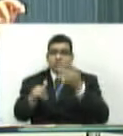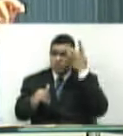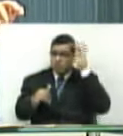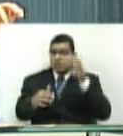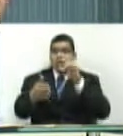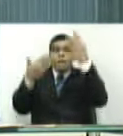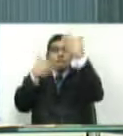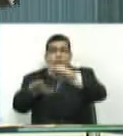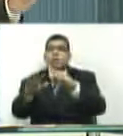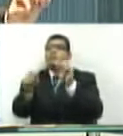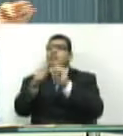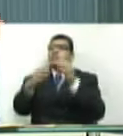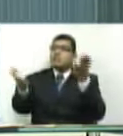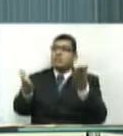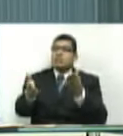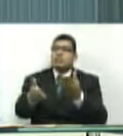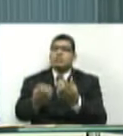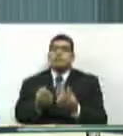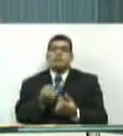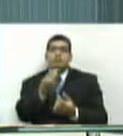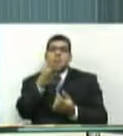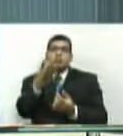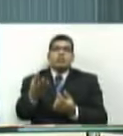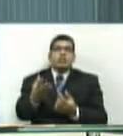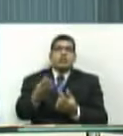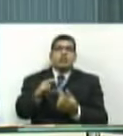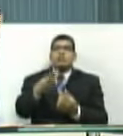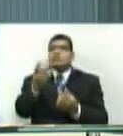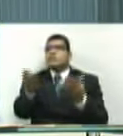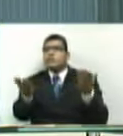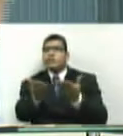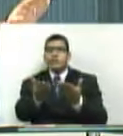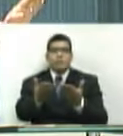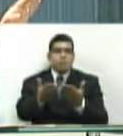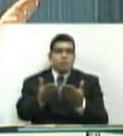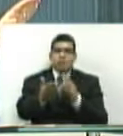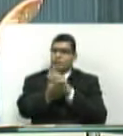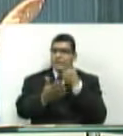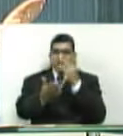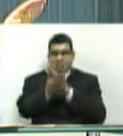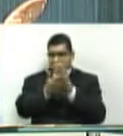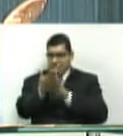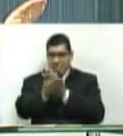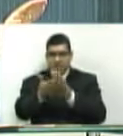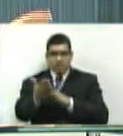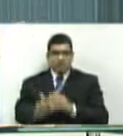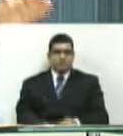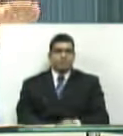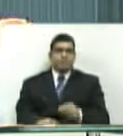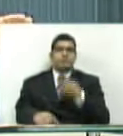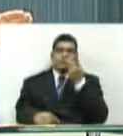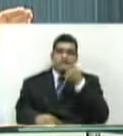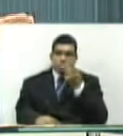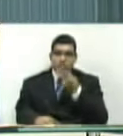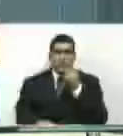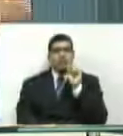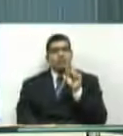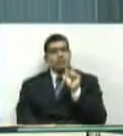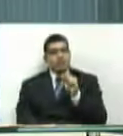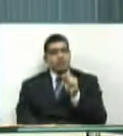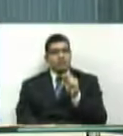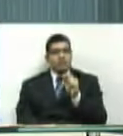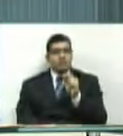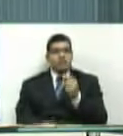de improbidade, de beneficiamento, não estou falando de nada disso. Estou falando de